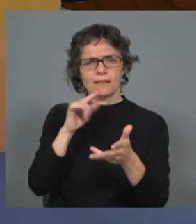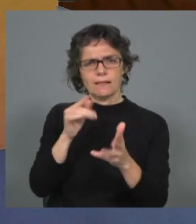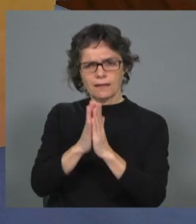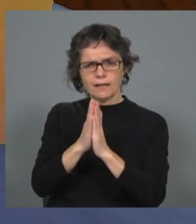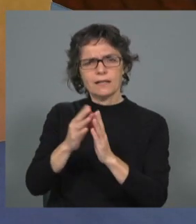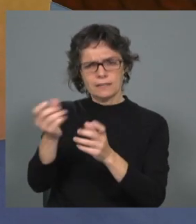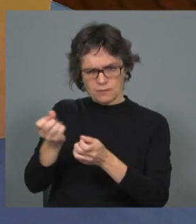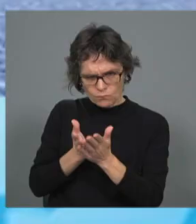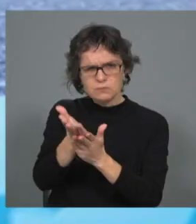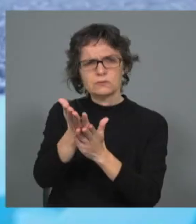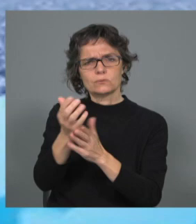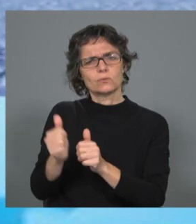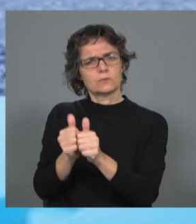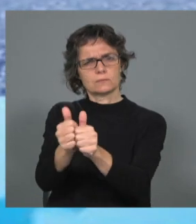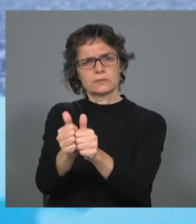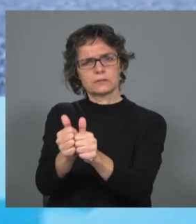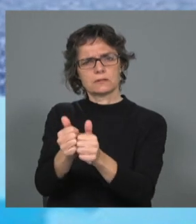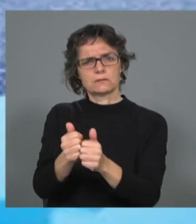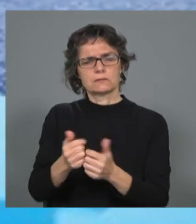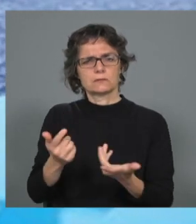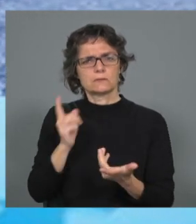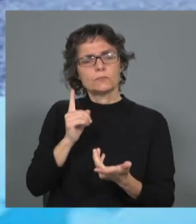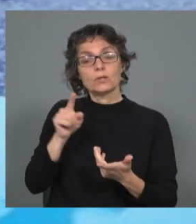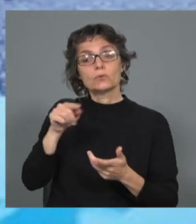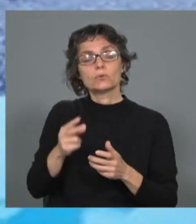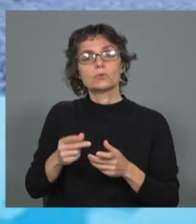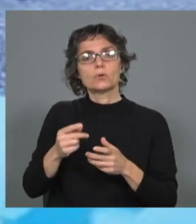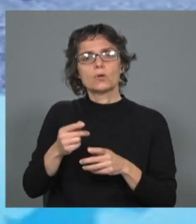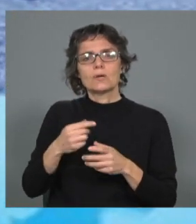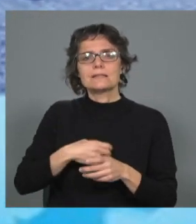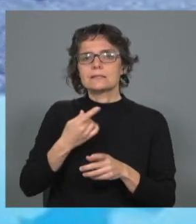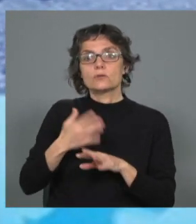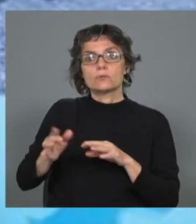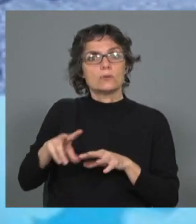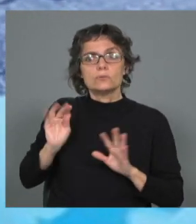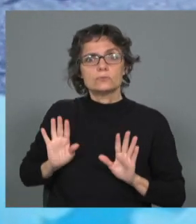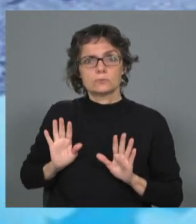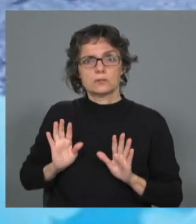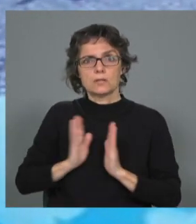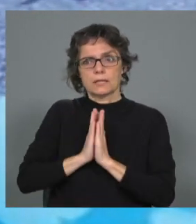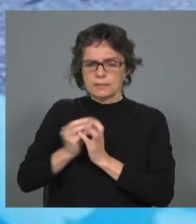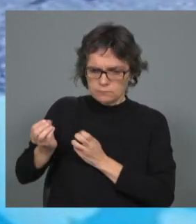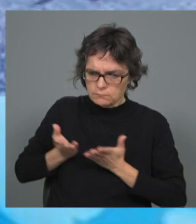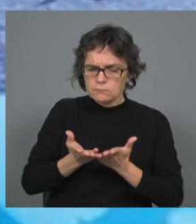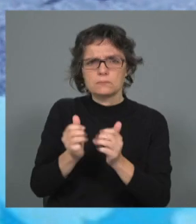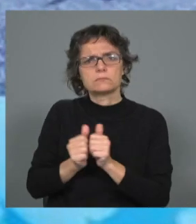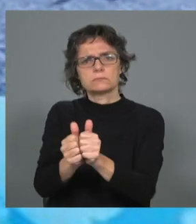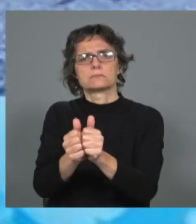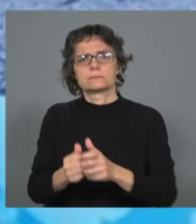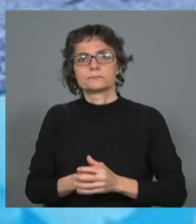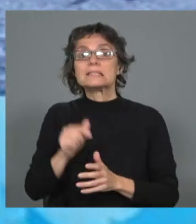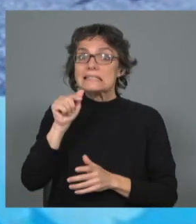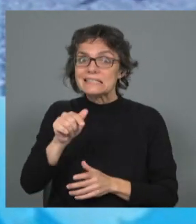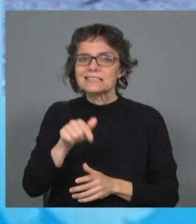igreja, preciso fazermos agora aqui um caminho, com certeza, mas nunca te sintas excluída, ou não te sintas excluída da igreja. E